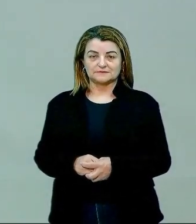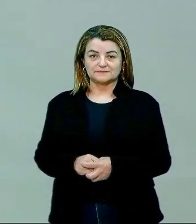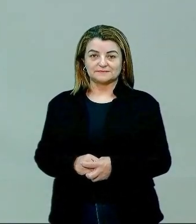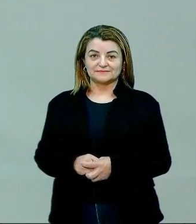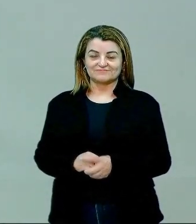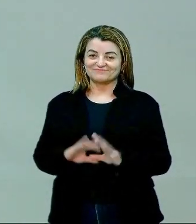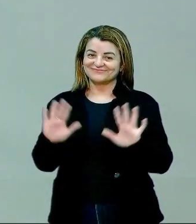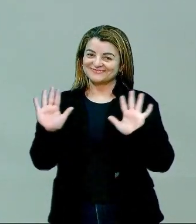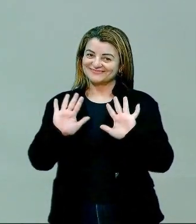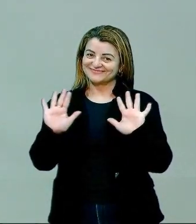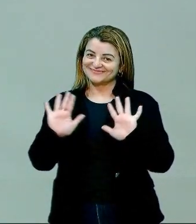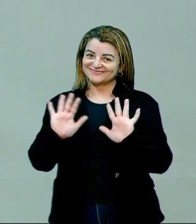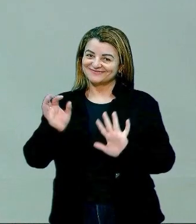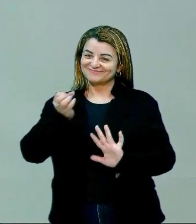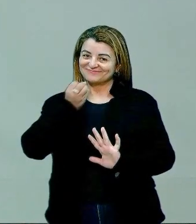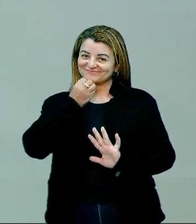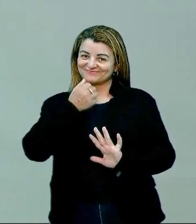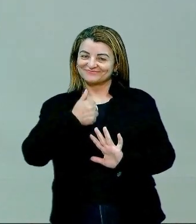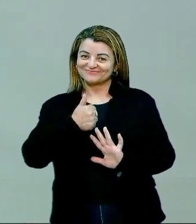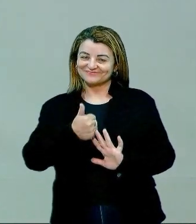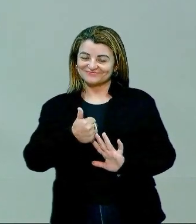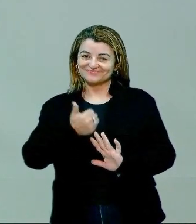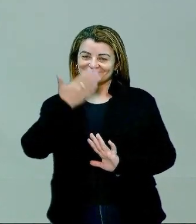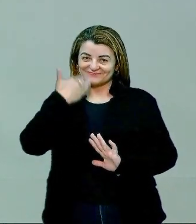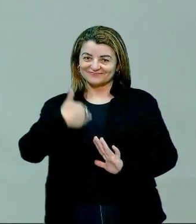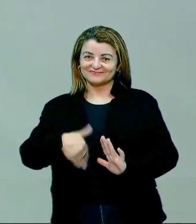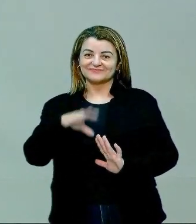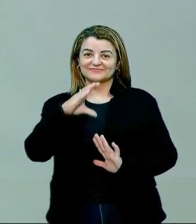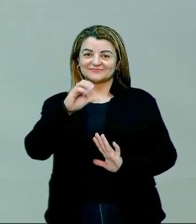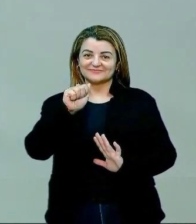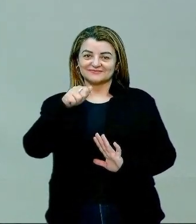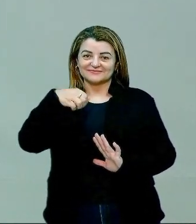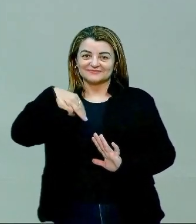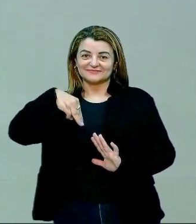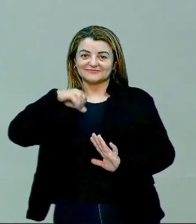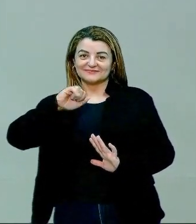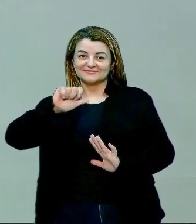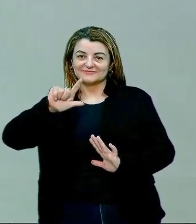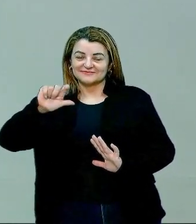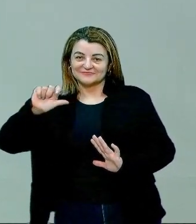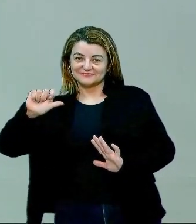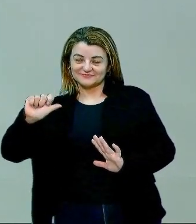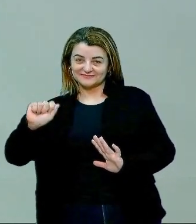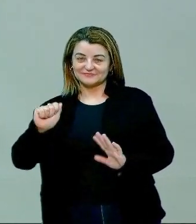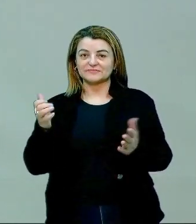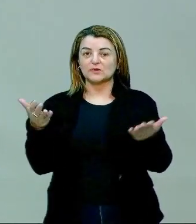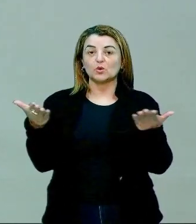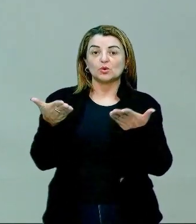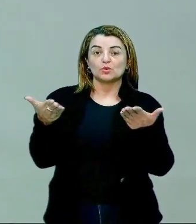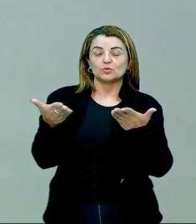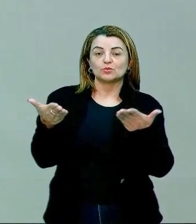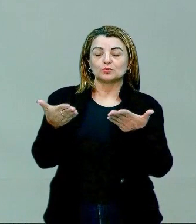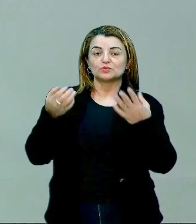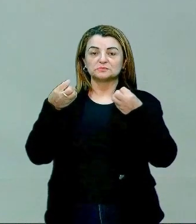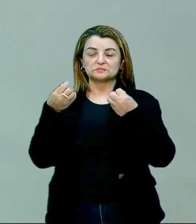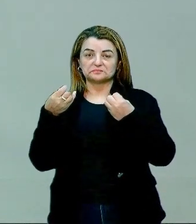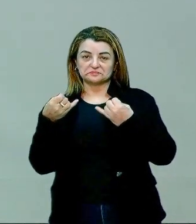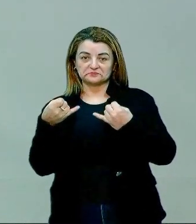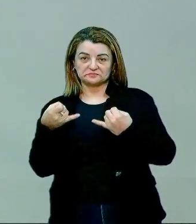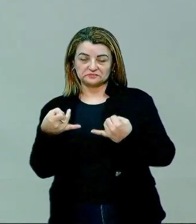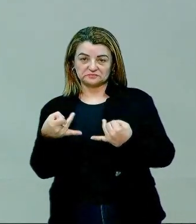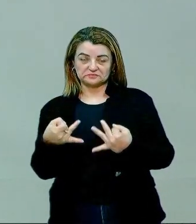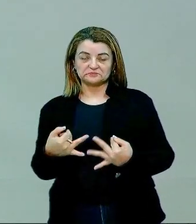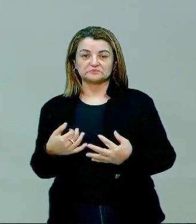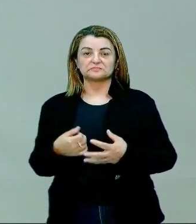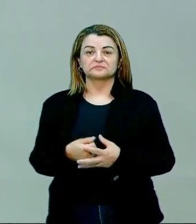Hello, students! Olá, alunos! My name is Camila, meu nome é Camila. E na aula de hoje nós vamos falar sobre o